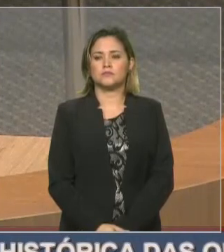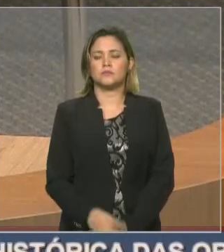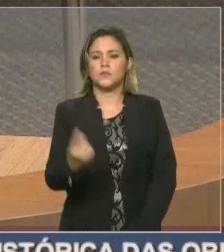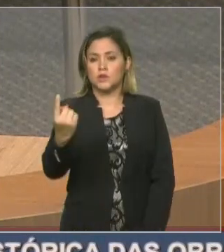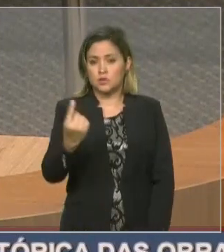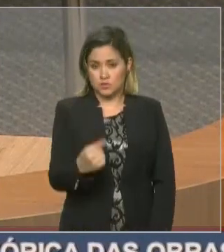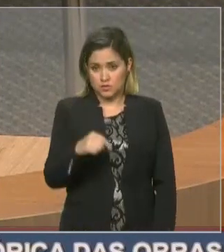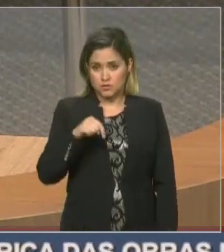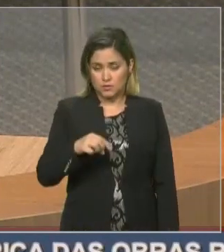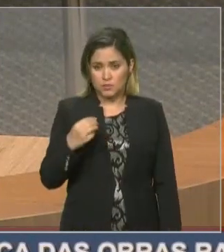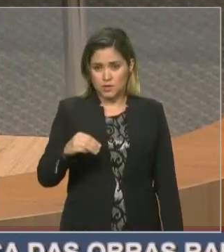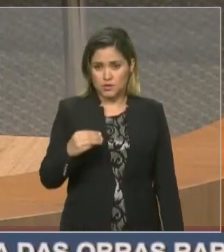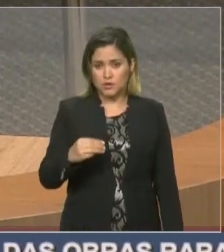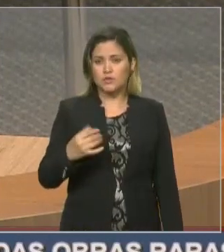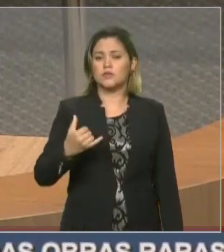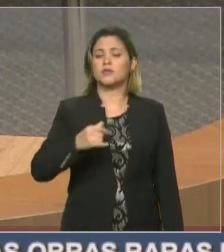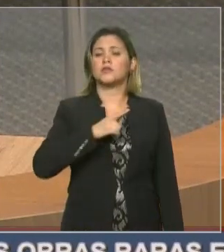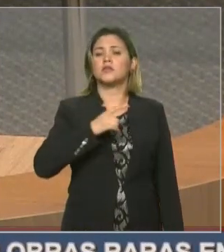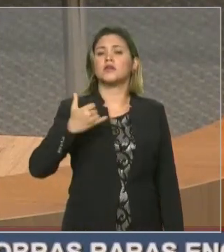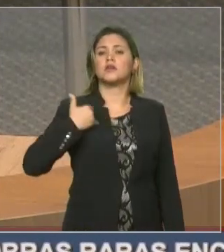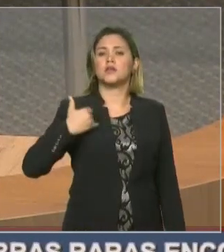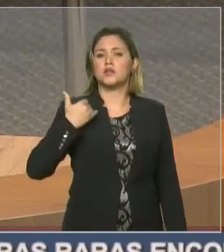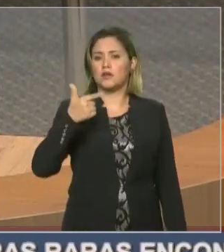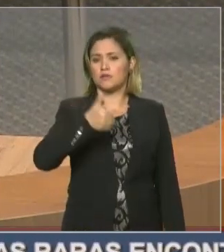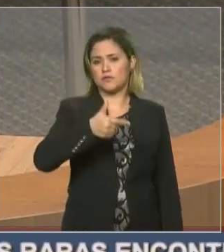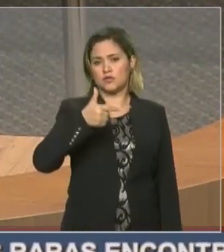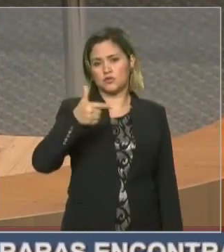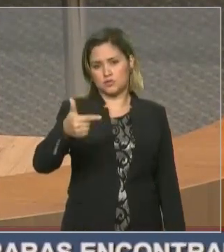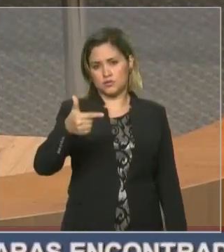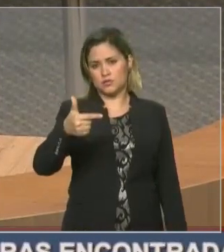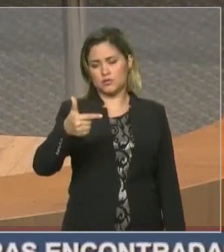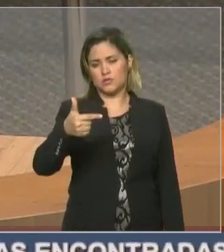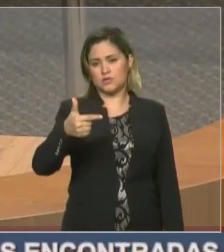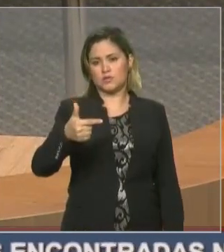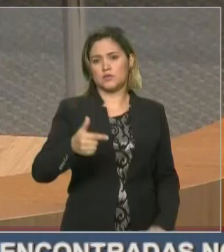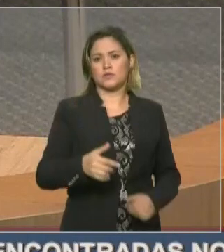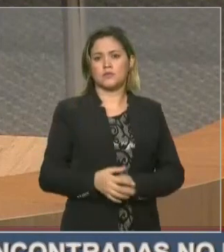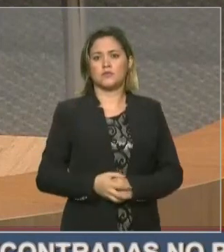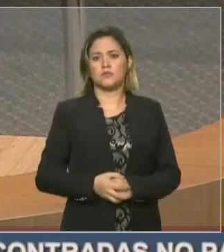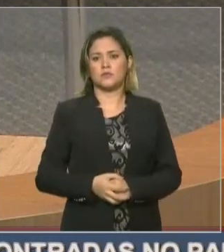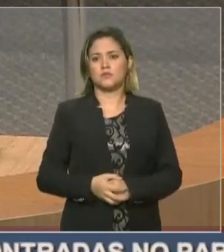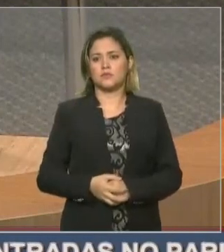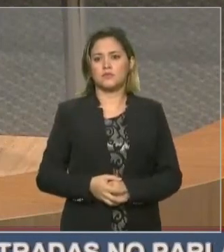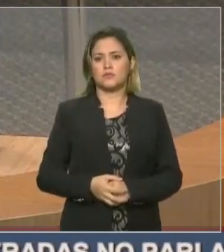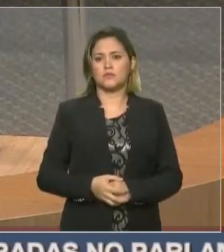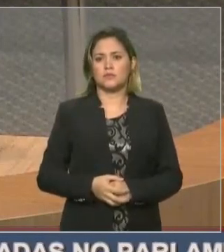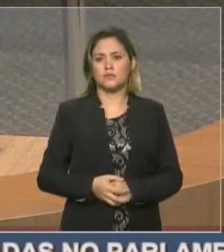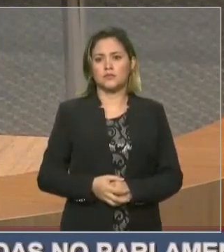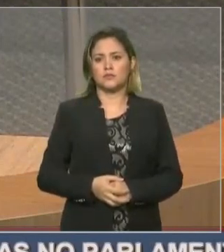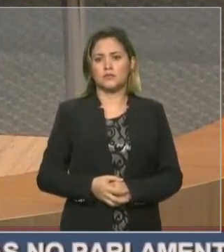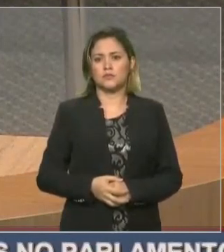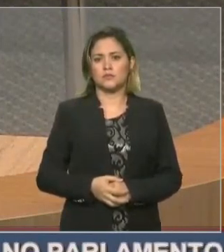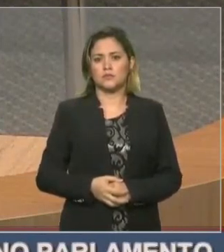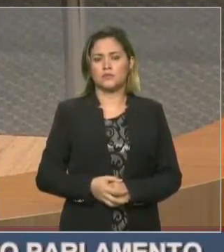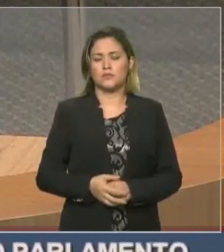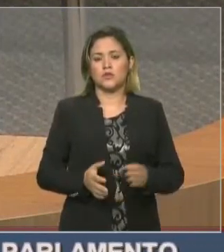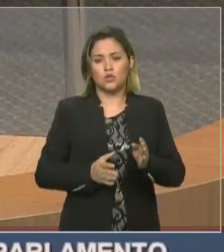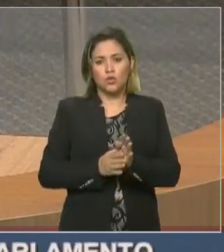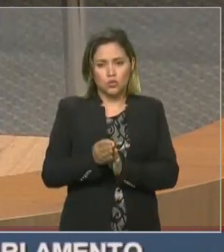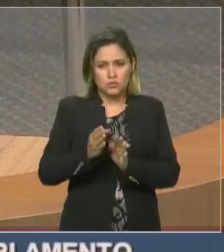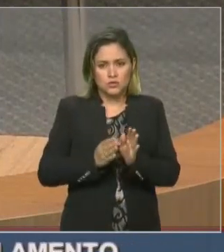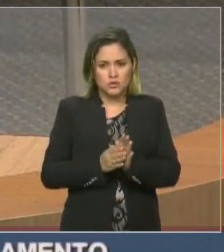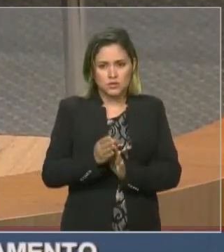tinha 22 anos de idade. E nos conselhos, a idade mínima era 25